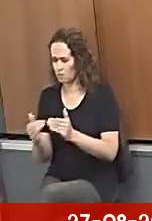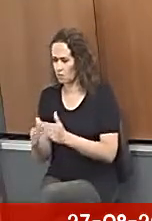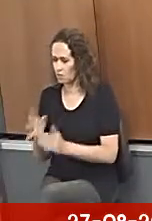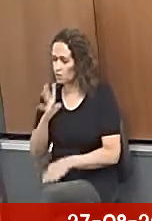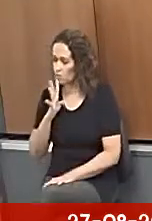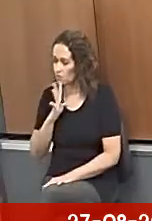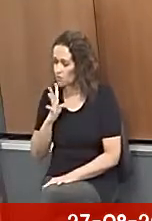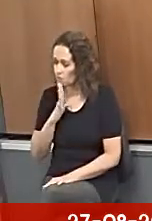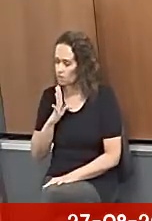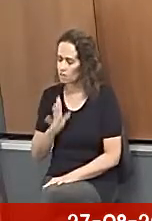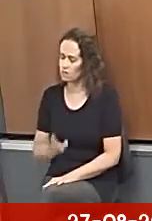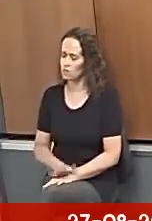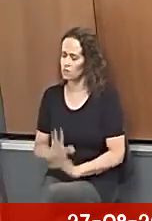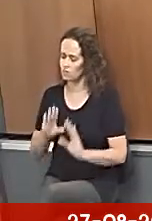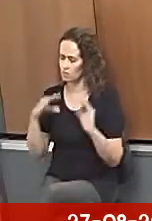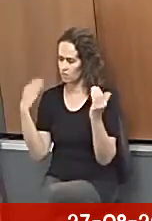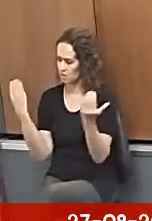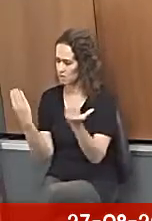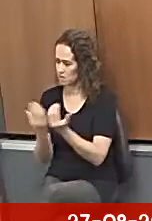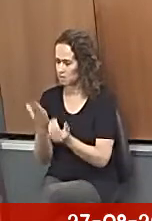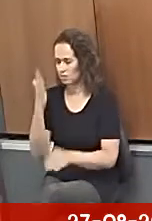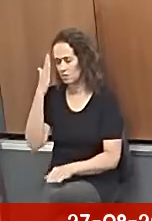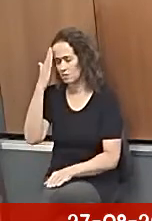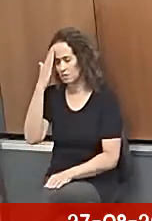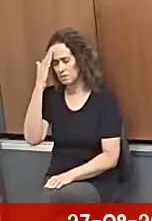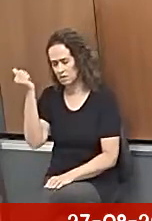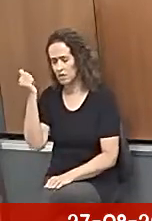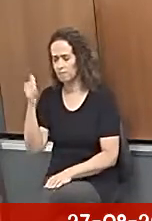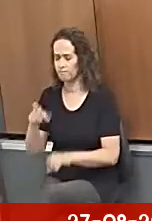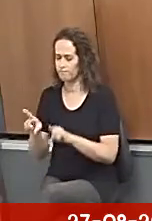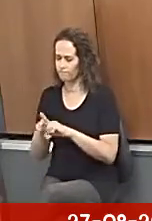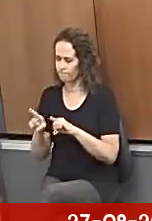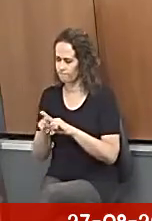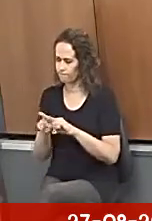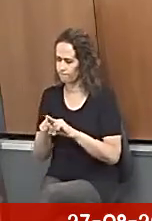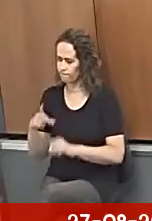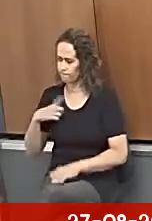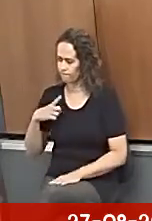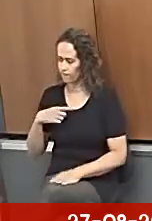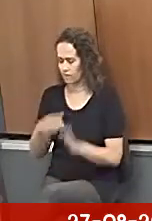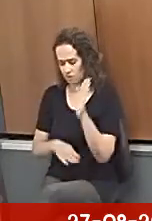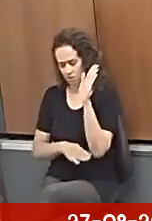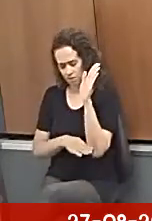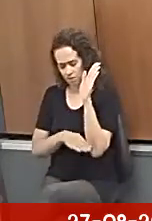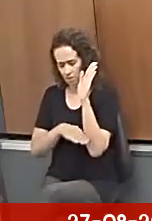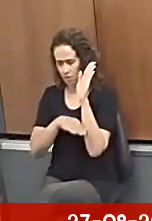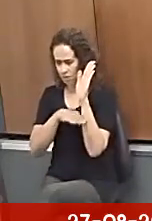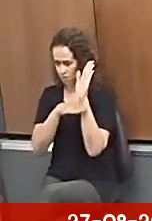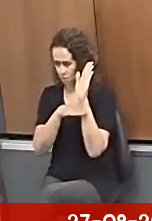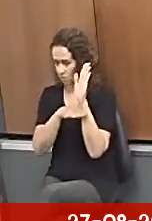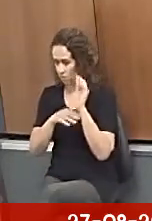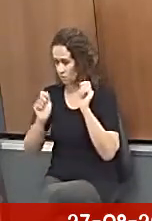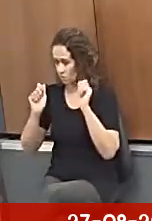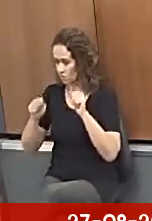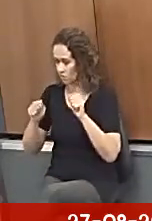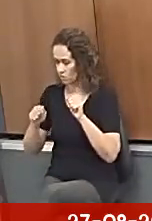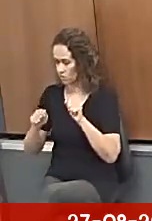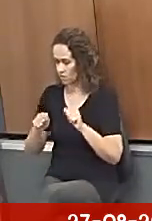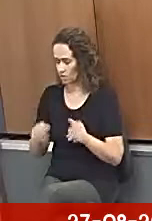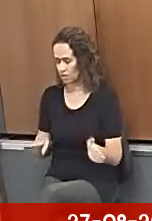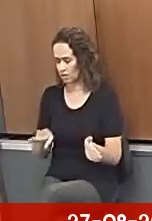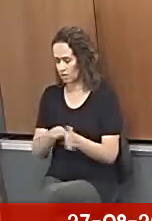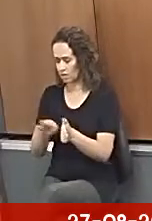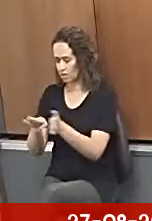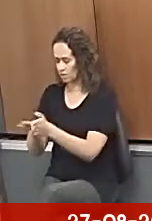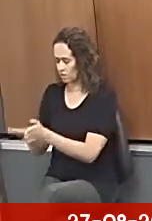sabe eu tinha conhecimento inclusive que existe um elevador que desce e poderia ter passado por dentro do gol debaixo do estacionamento poderia